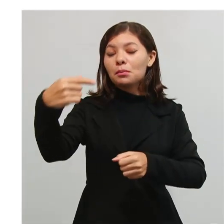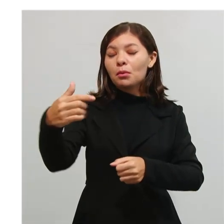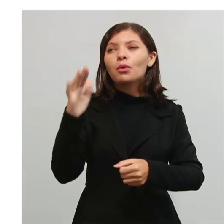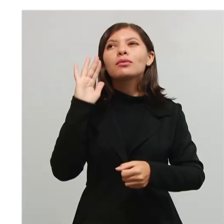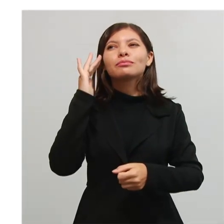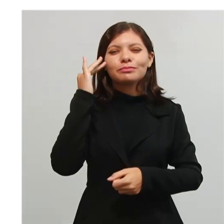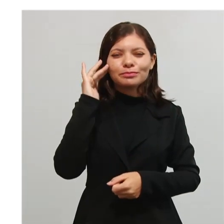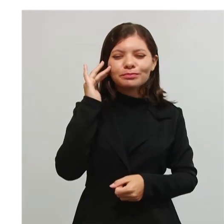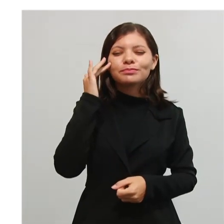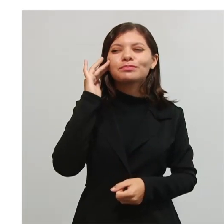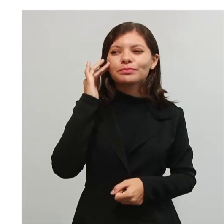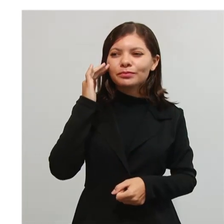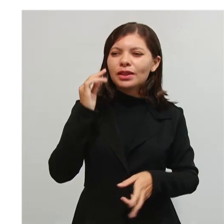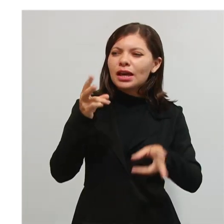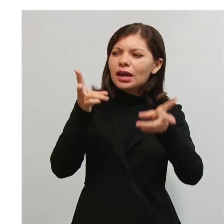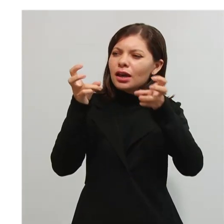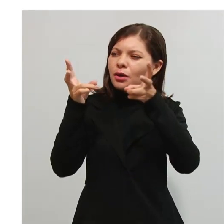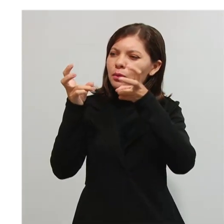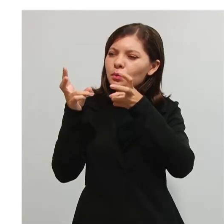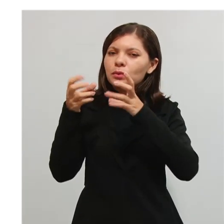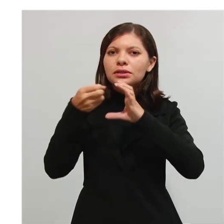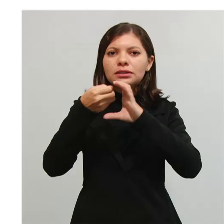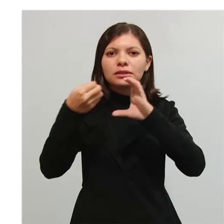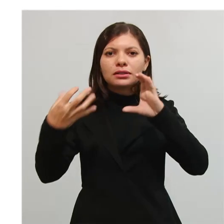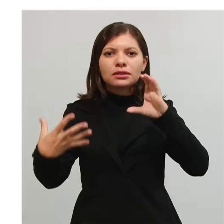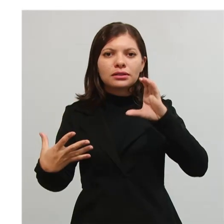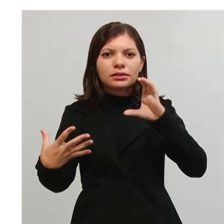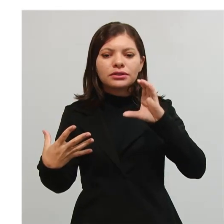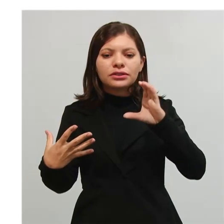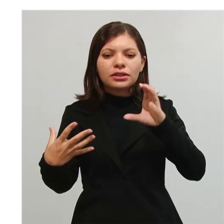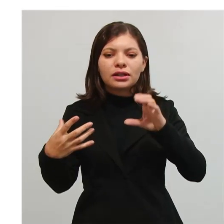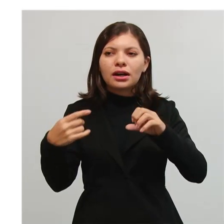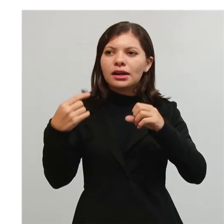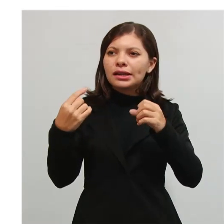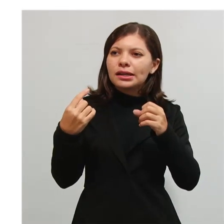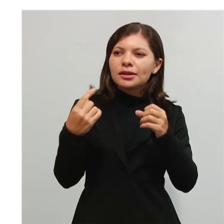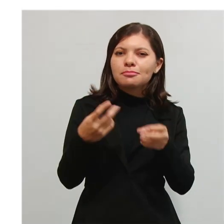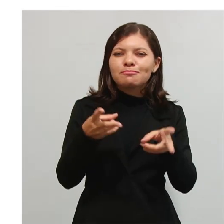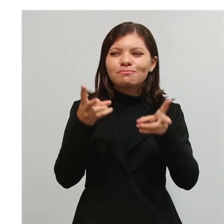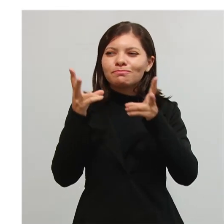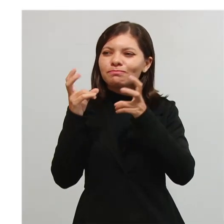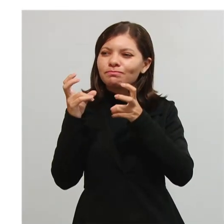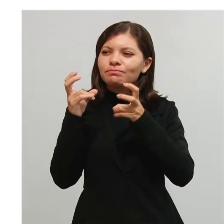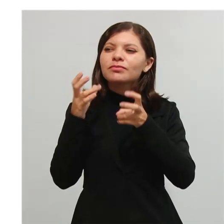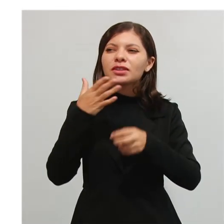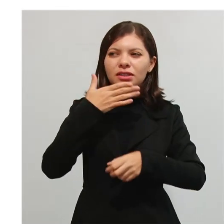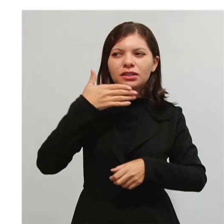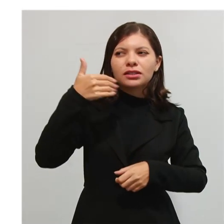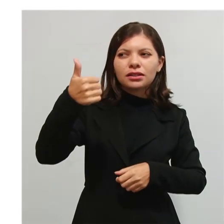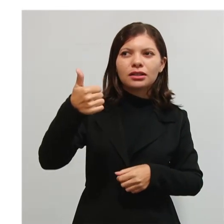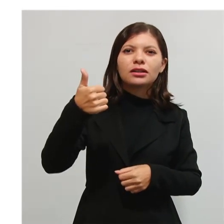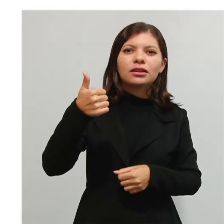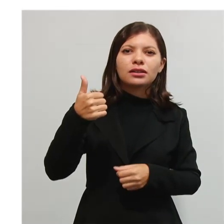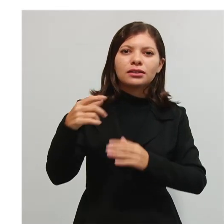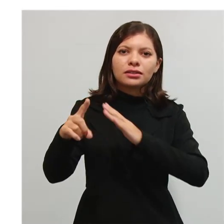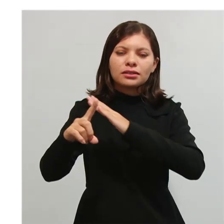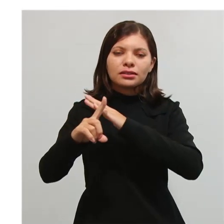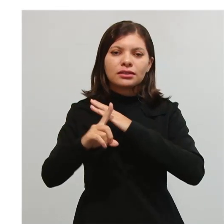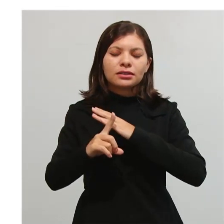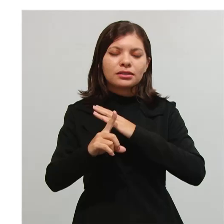o cliente reconhecer suas características e identificar a melhor forma de atendê-lo